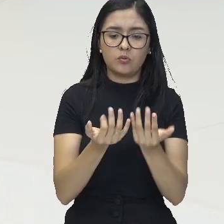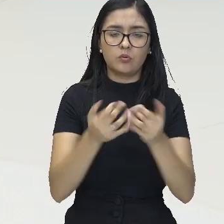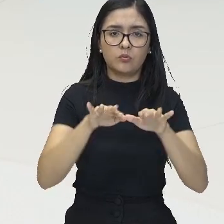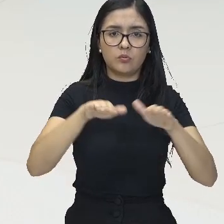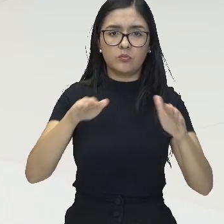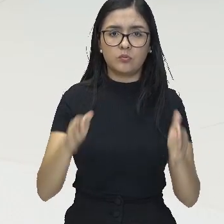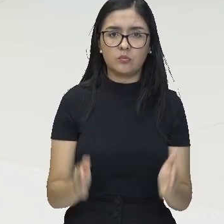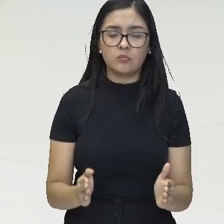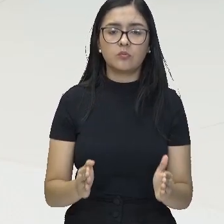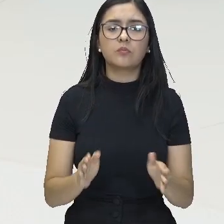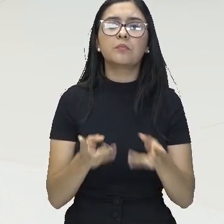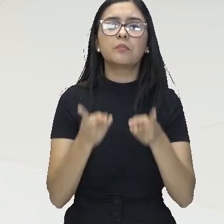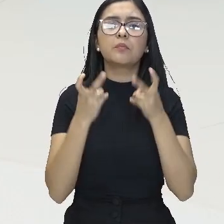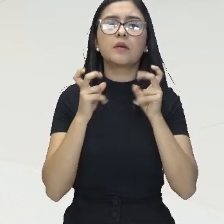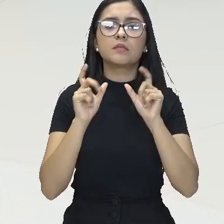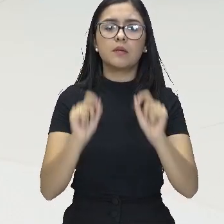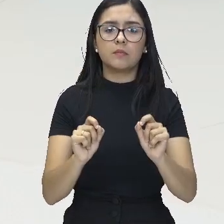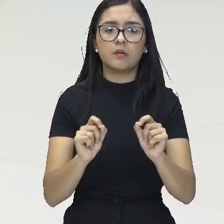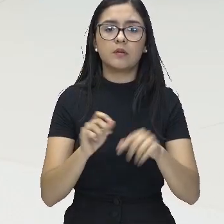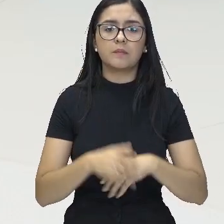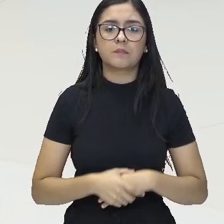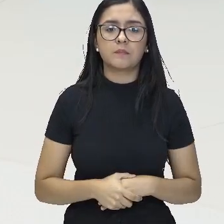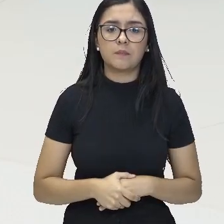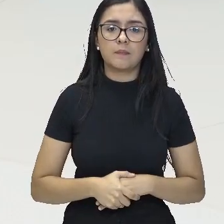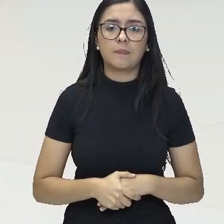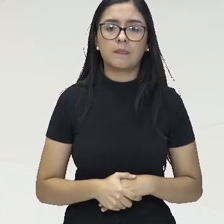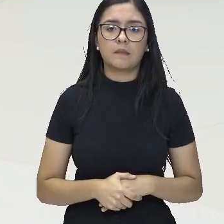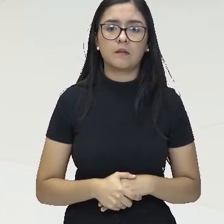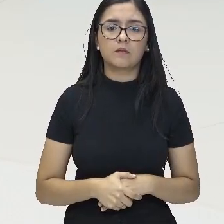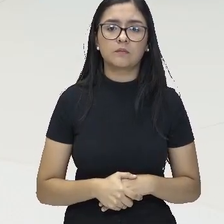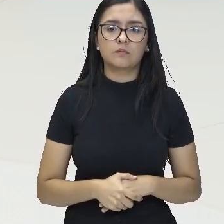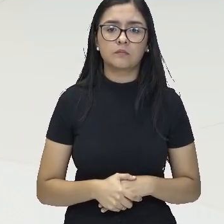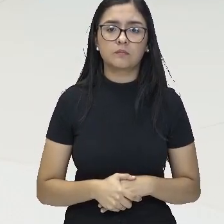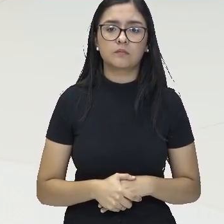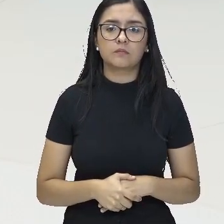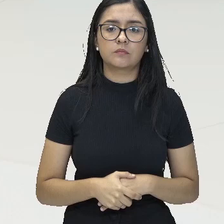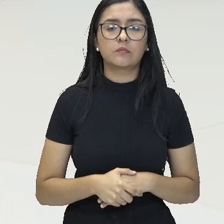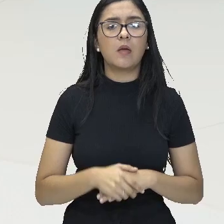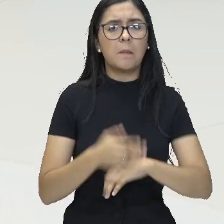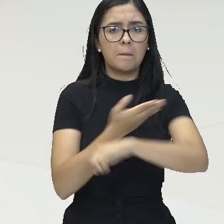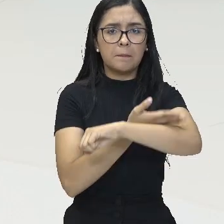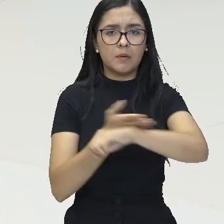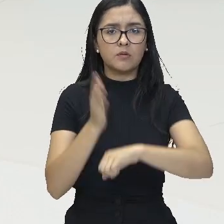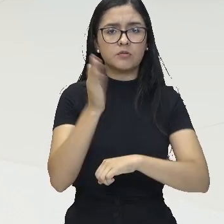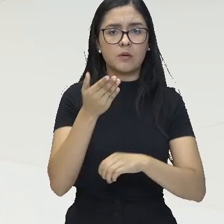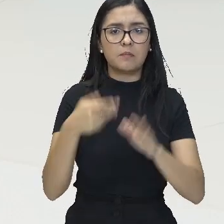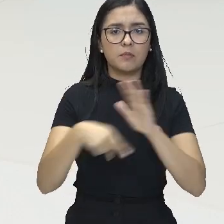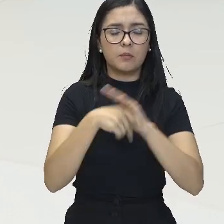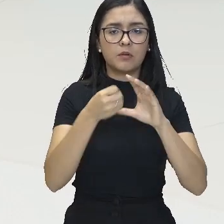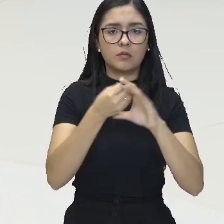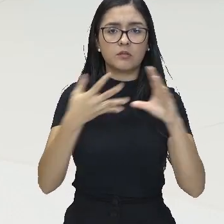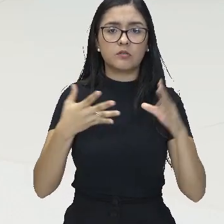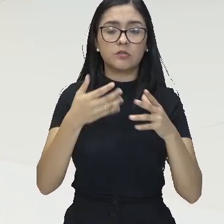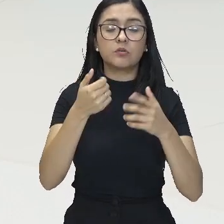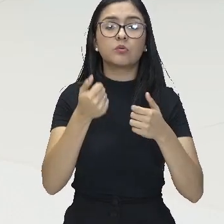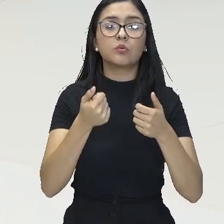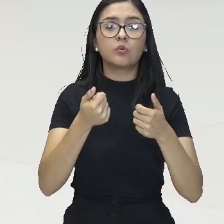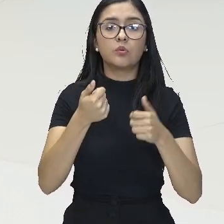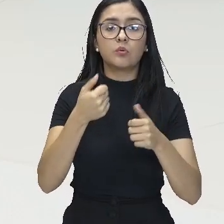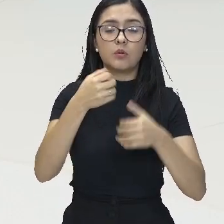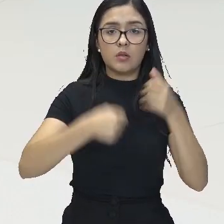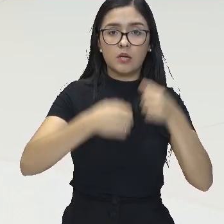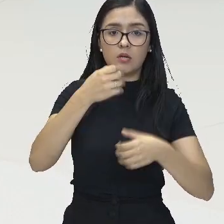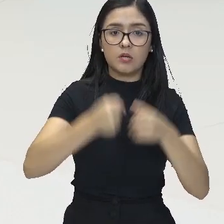na explicativa que é branco, é um termo que já é do leite. Esse aí não, ela está